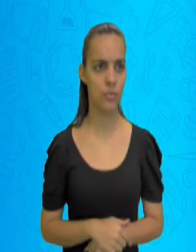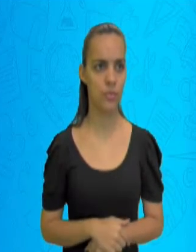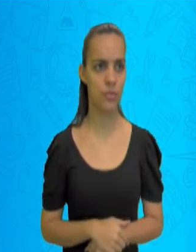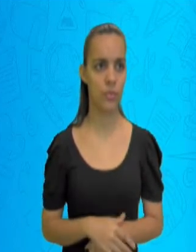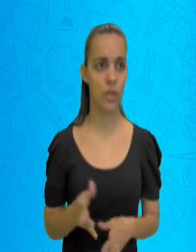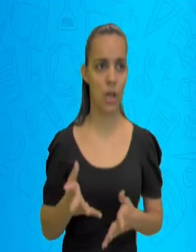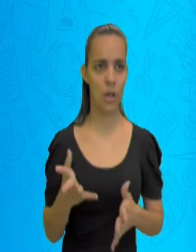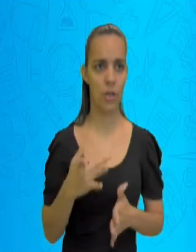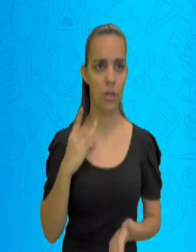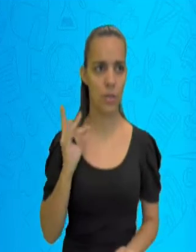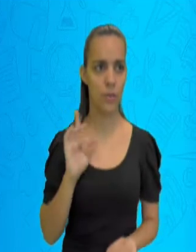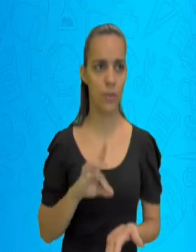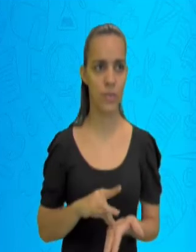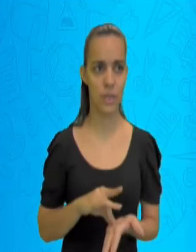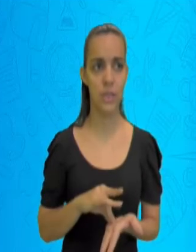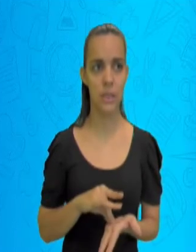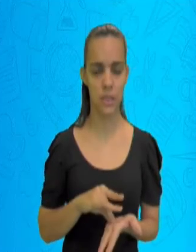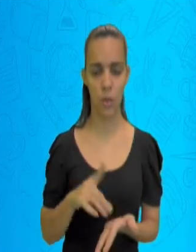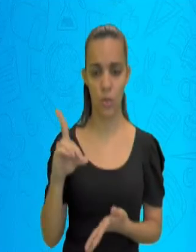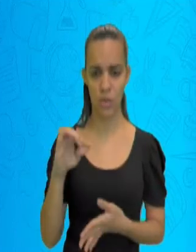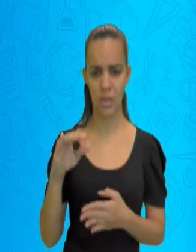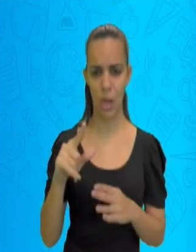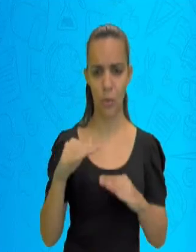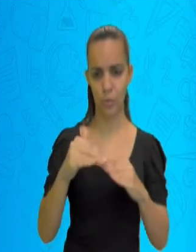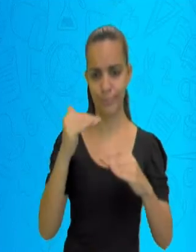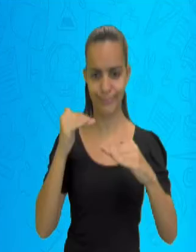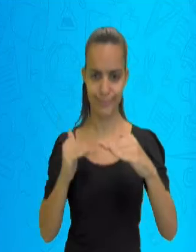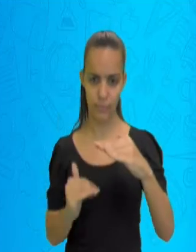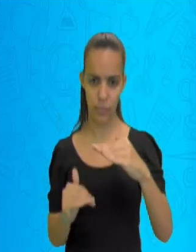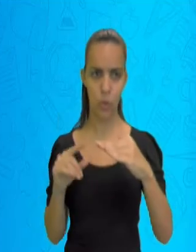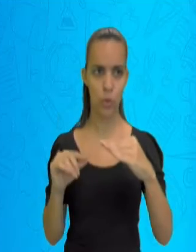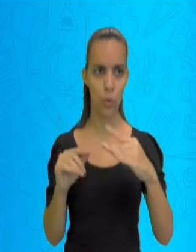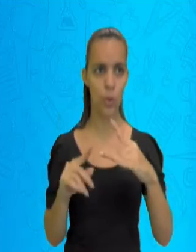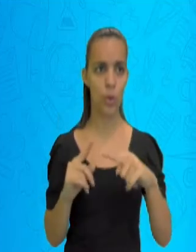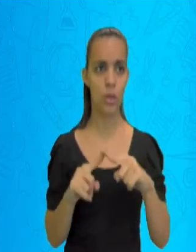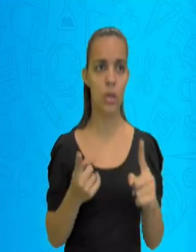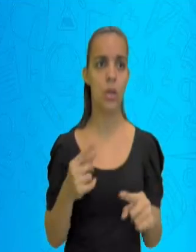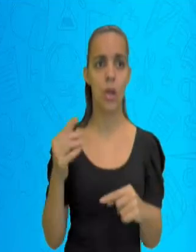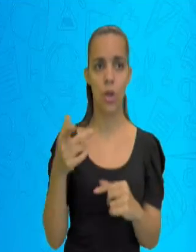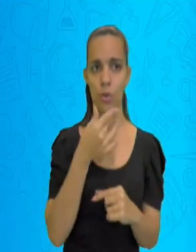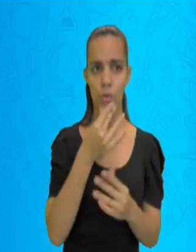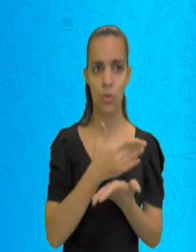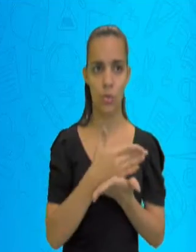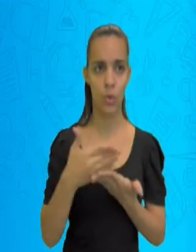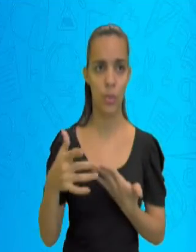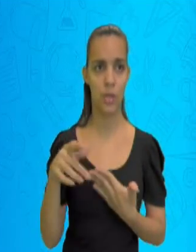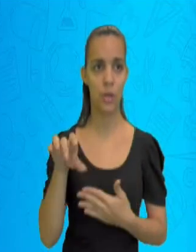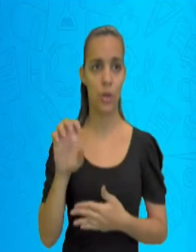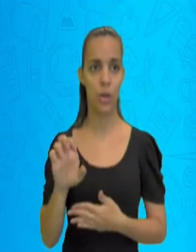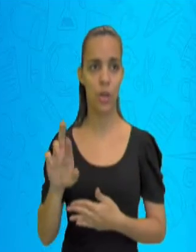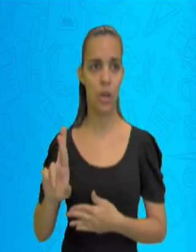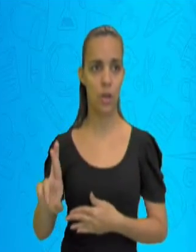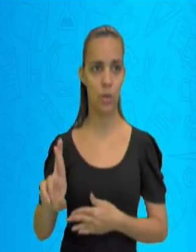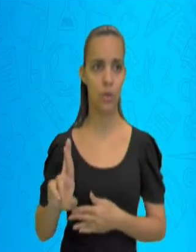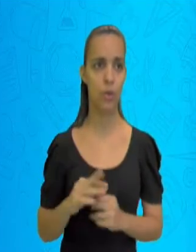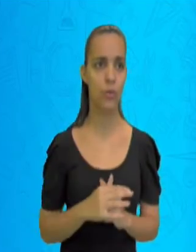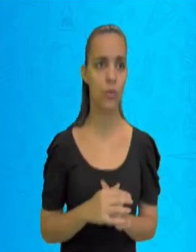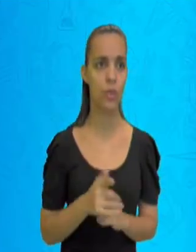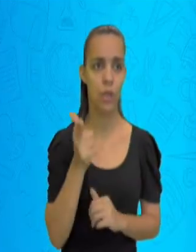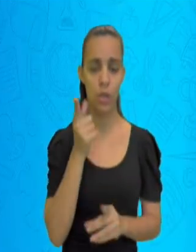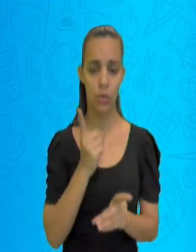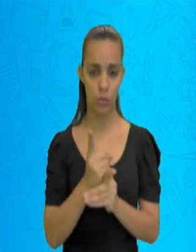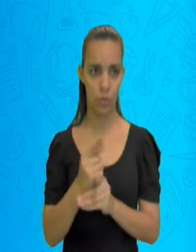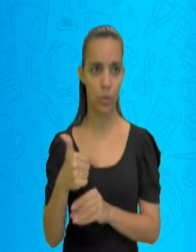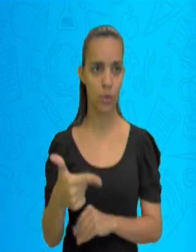afirmação de Dalton foi posta por terra. O átomo não é maciço, ele possui espaços